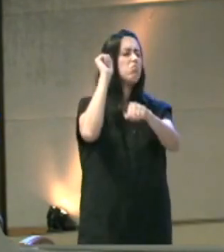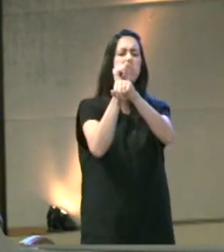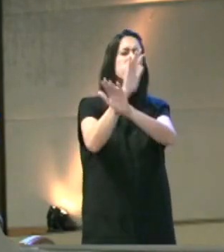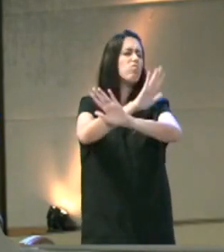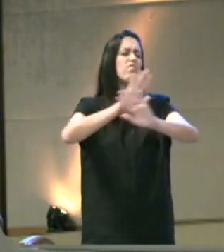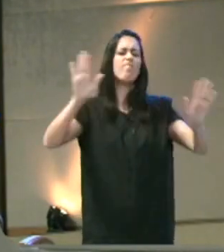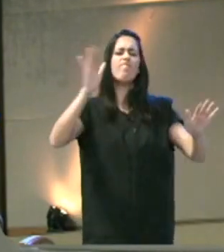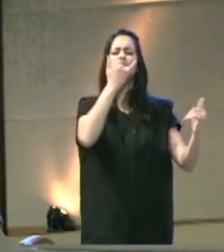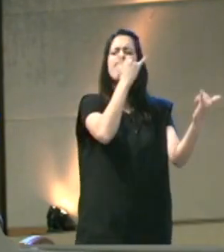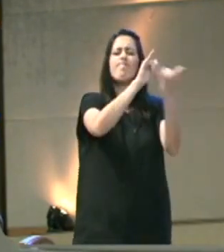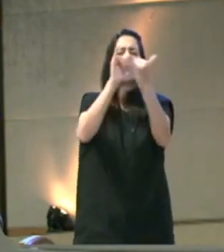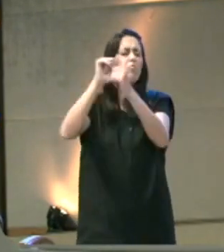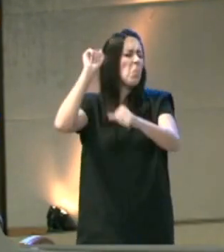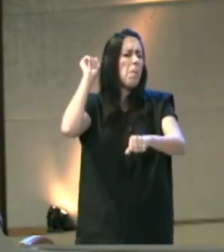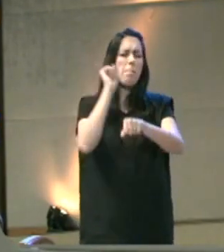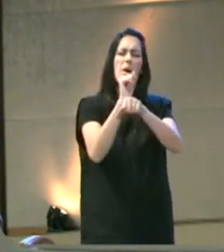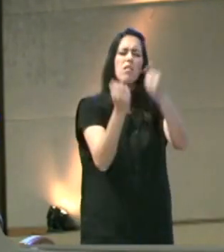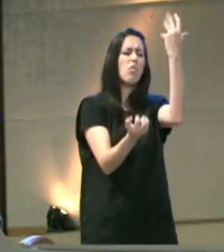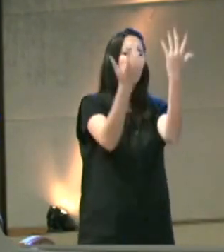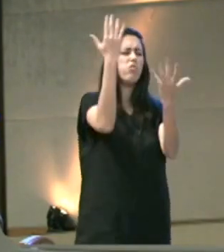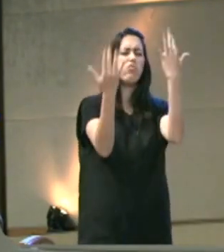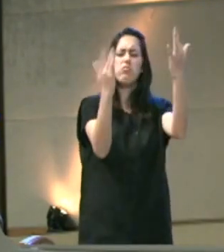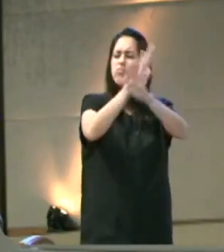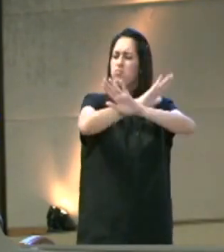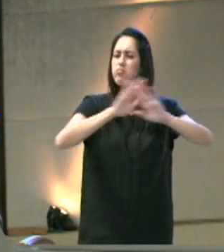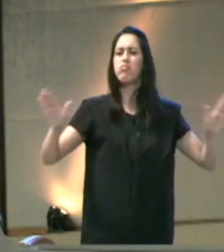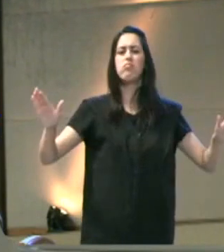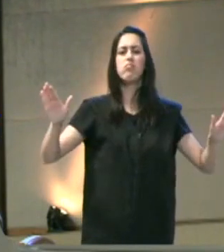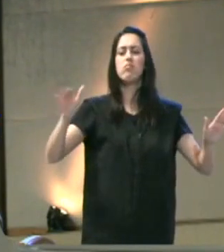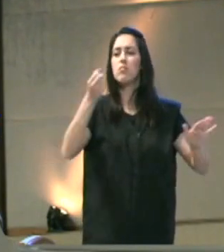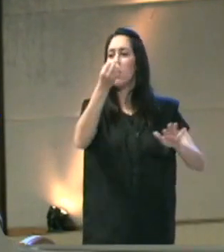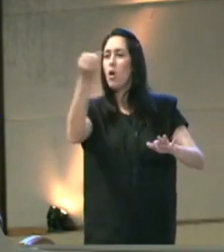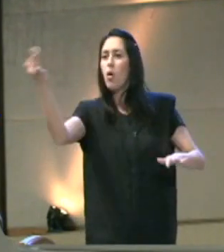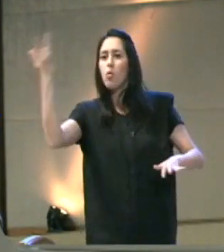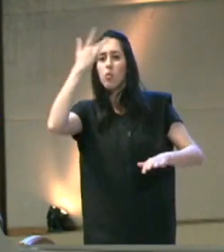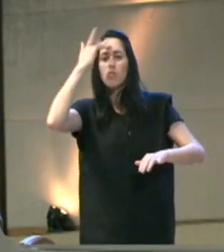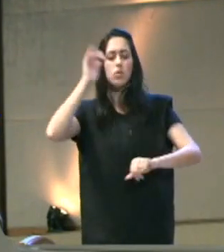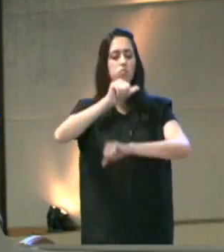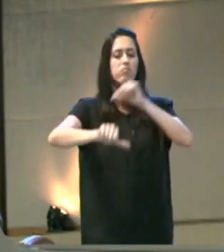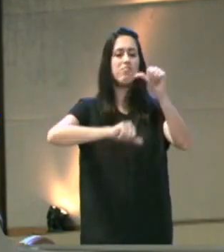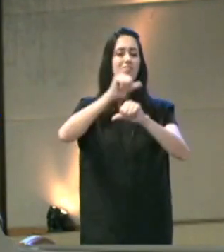E muitos daquela outra cidade se converteram a Jesus.